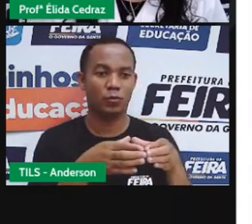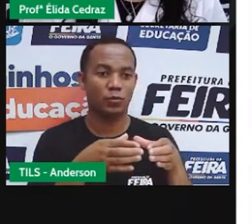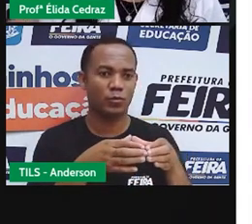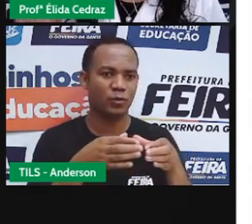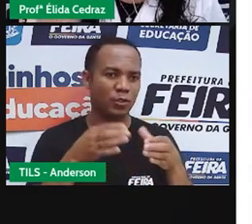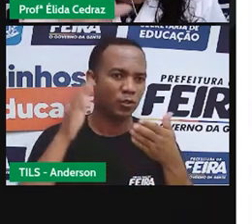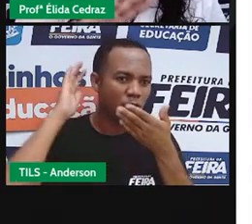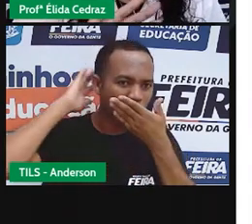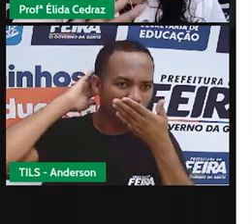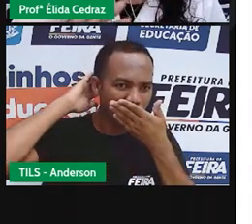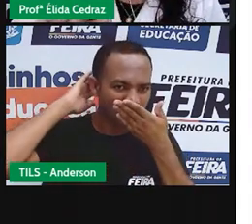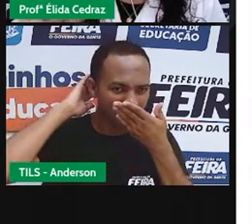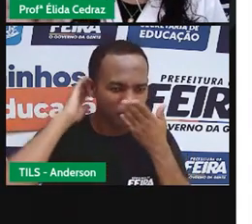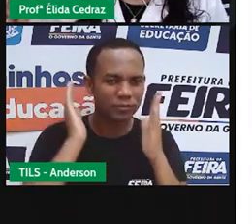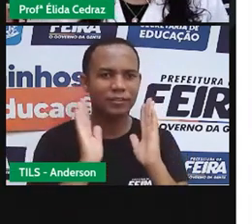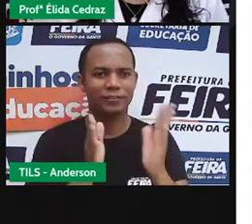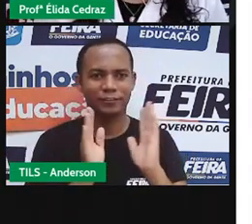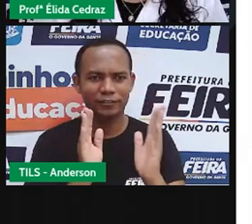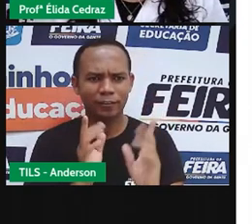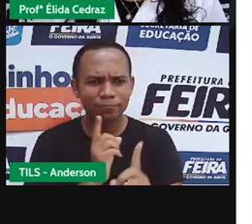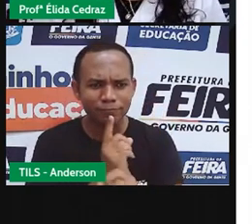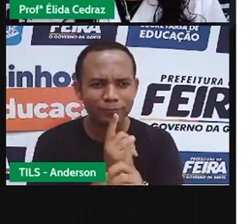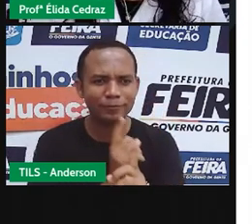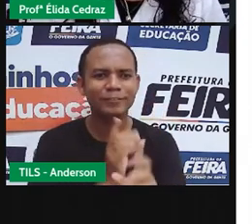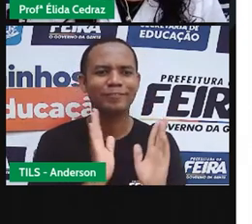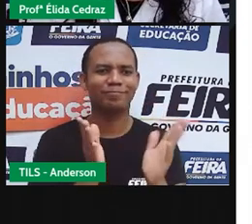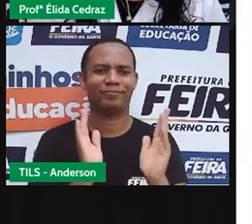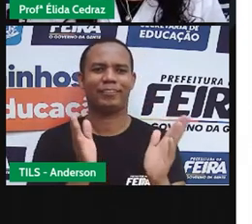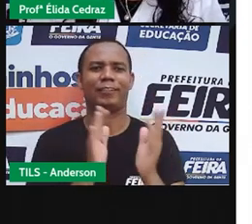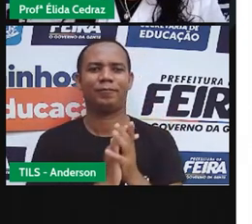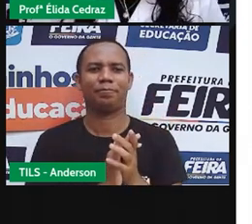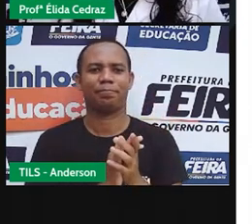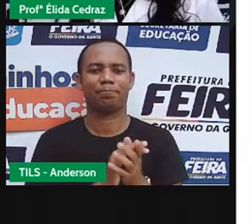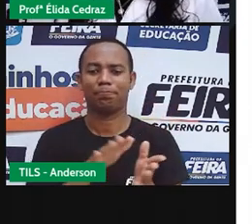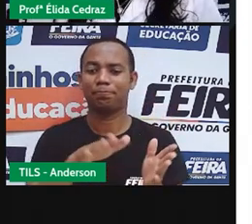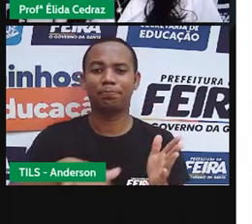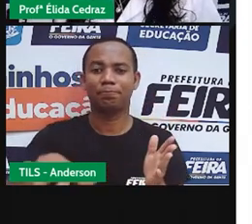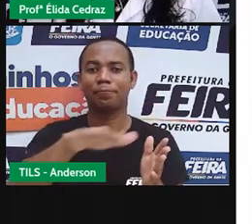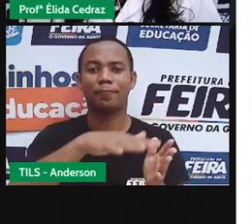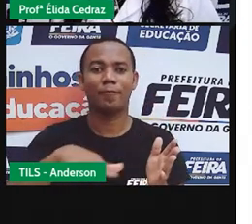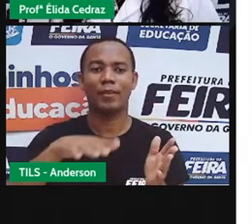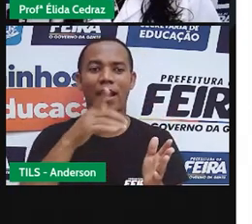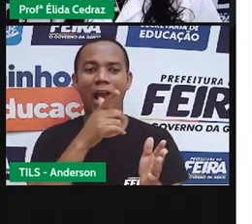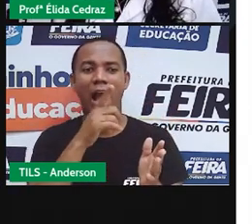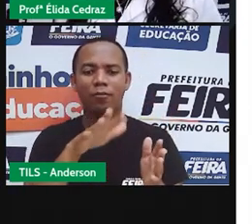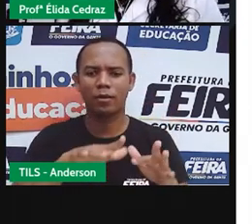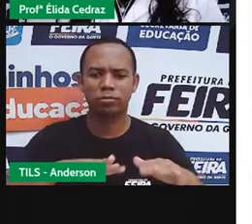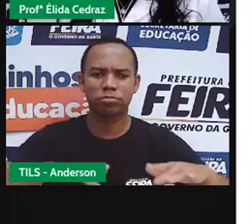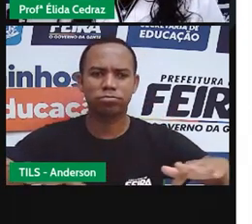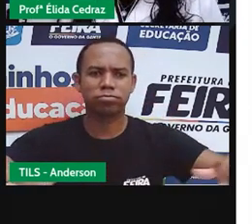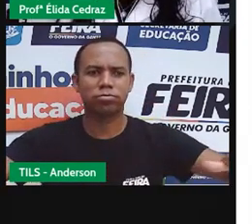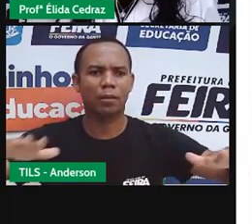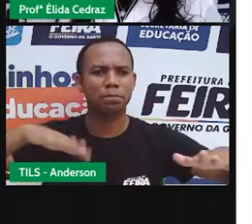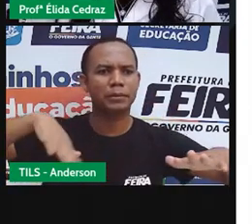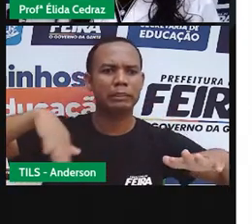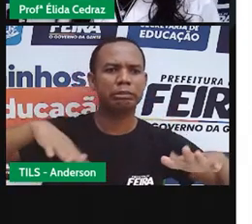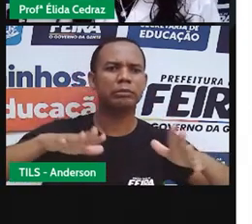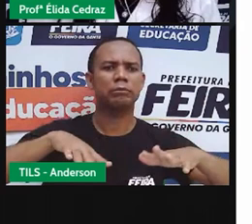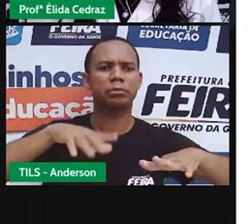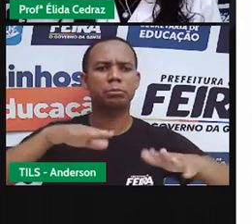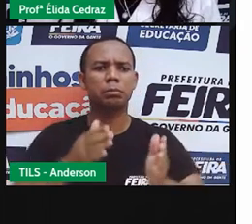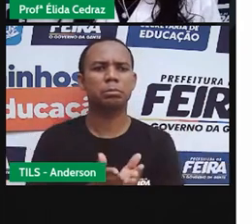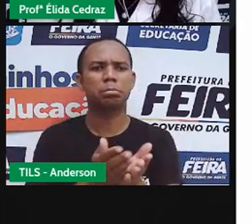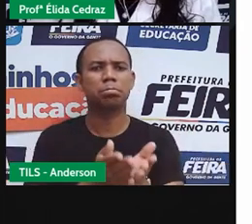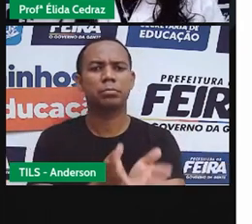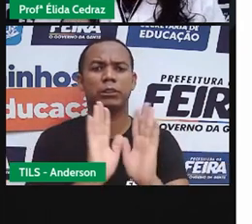litoral, toda essa parte banhada pelo mar. Quando falamos em indígenas,